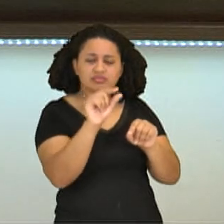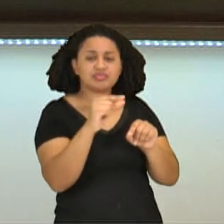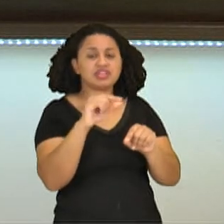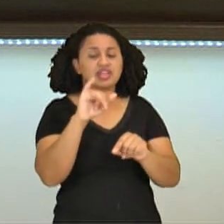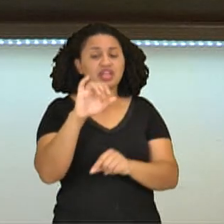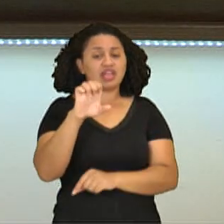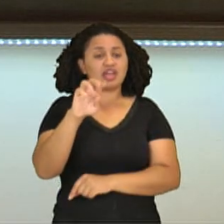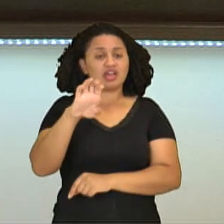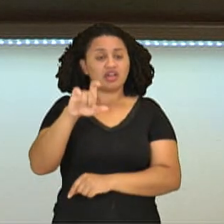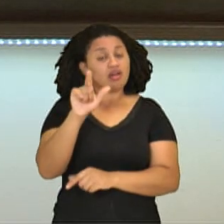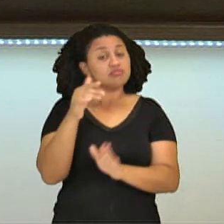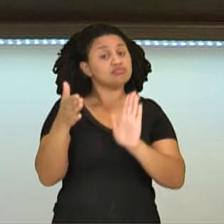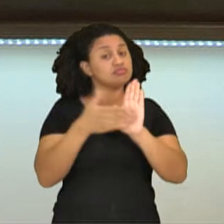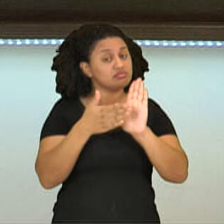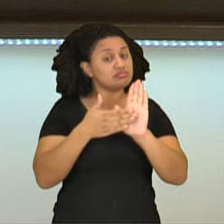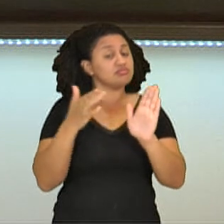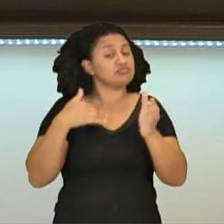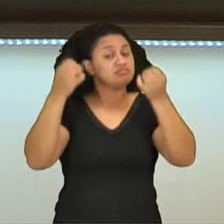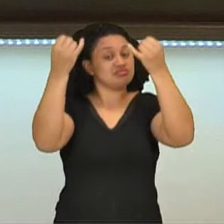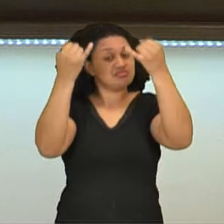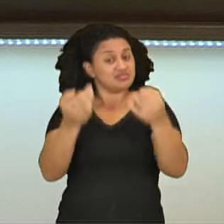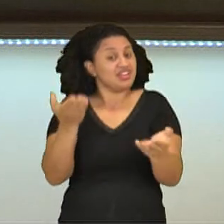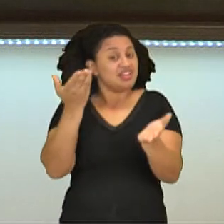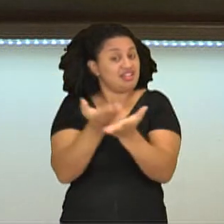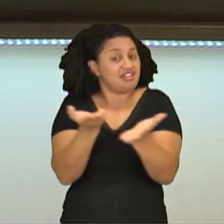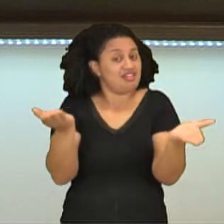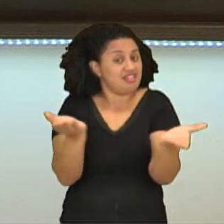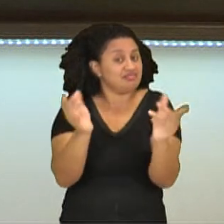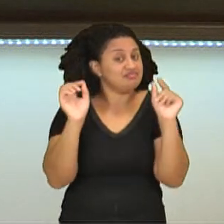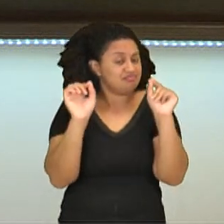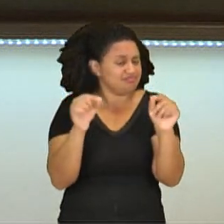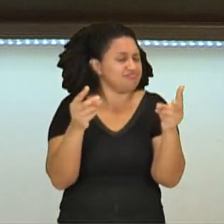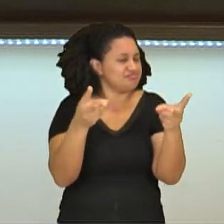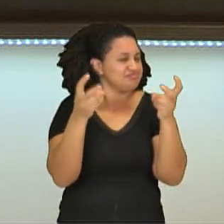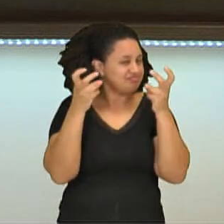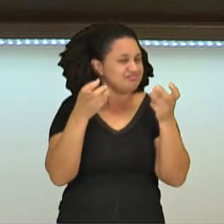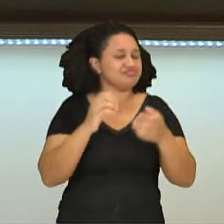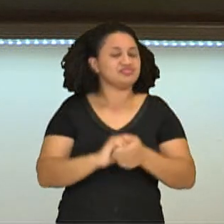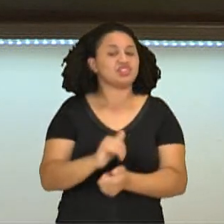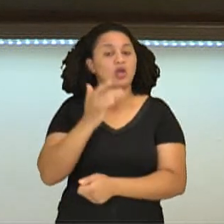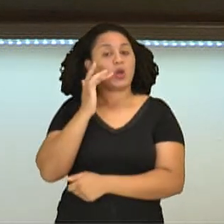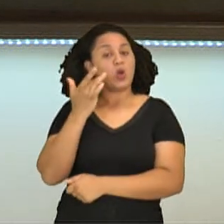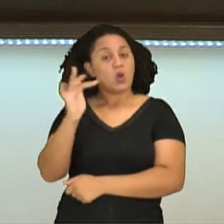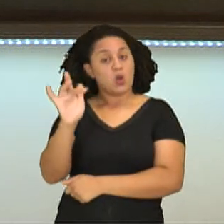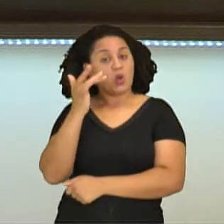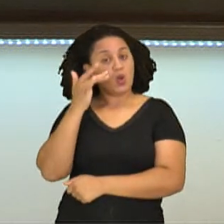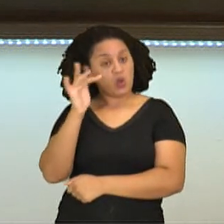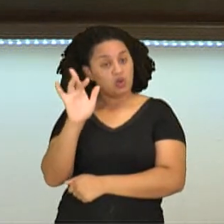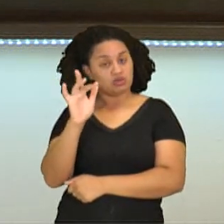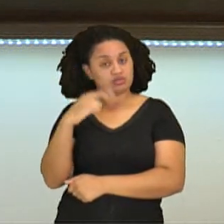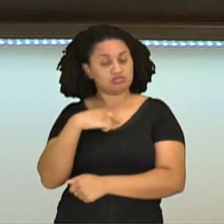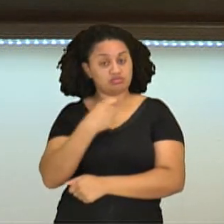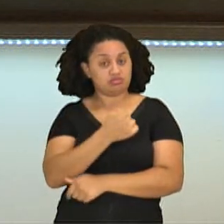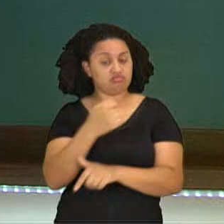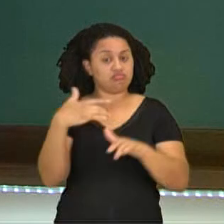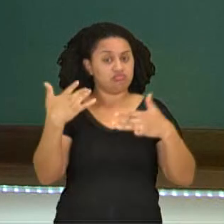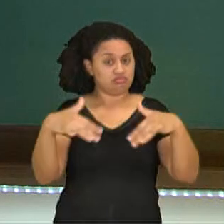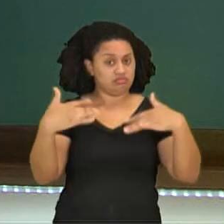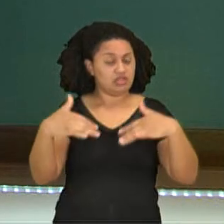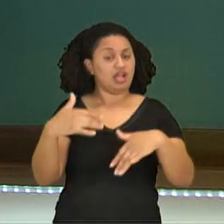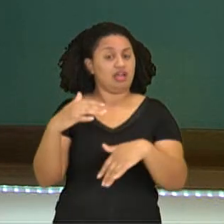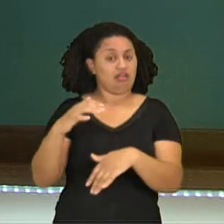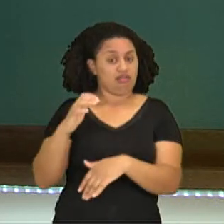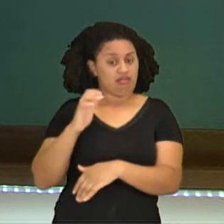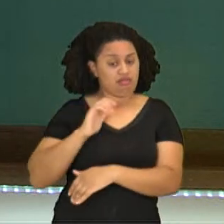falando exatamente nesta aula. Olha só, ouro, uma quantidade muito rica